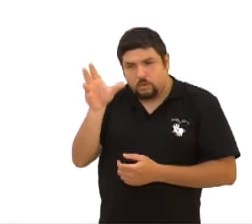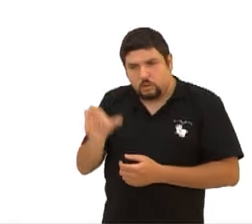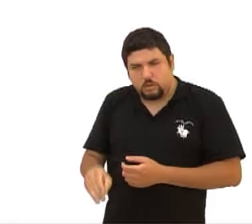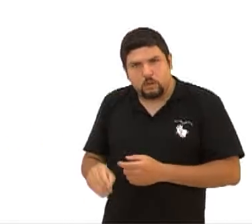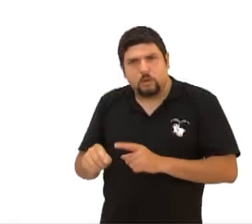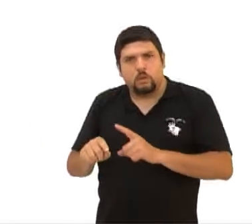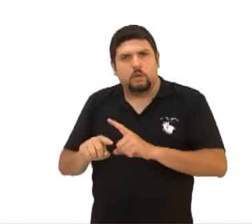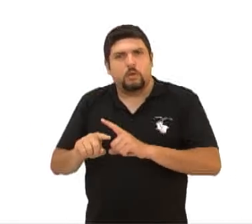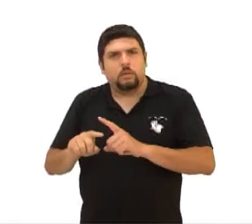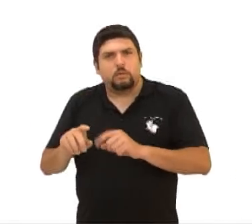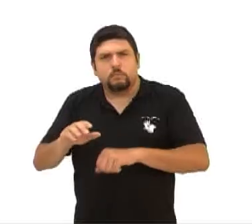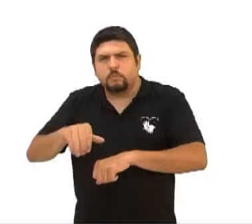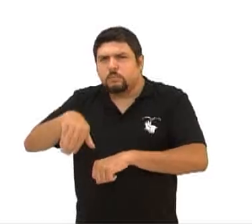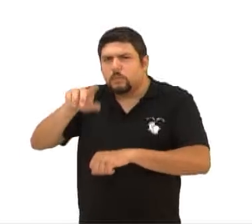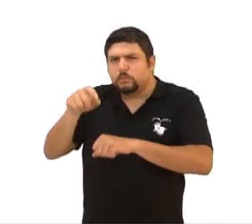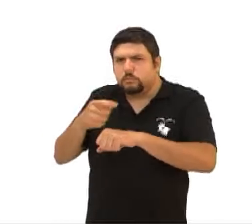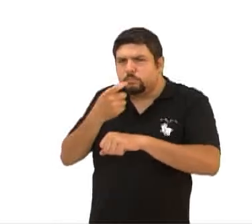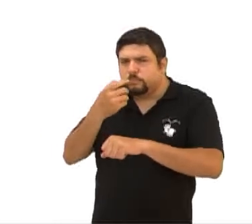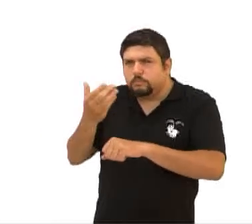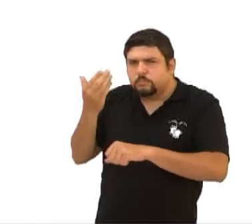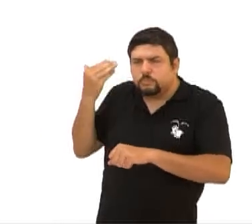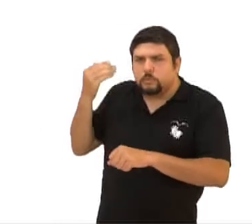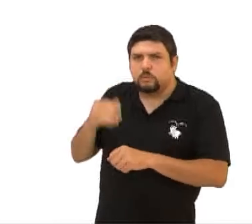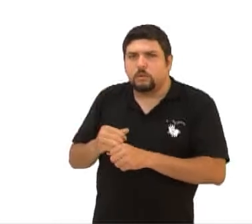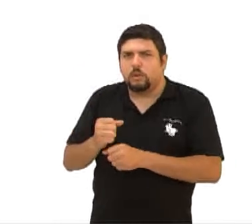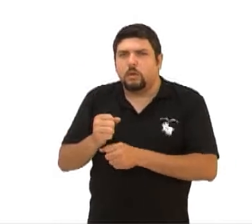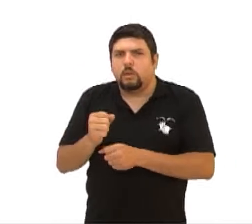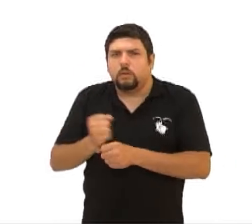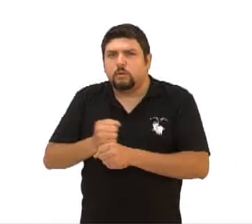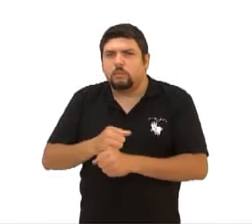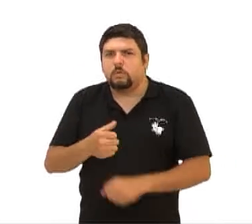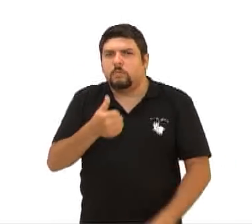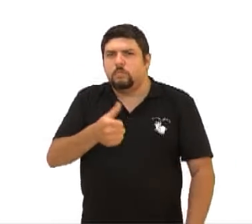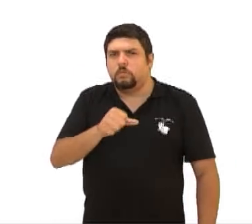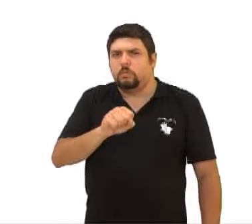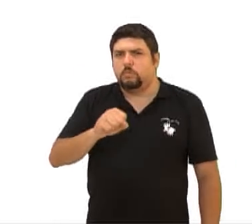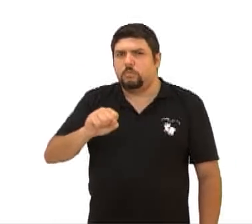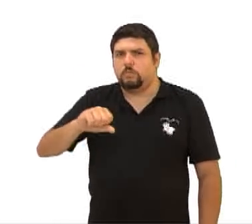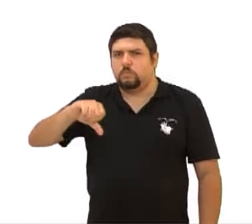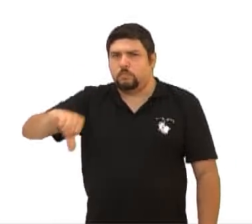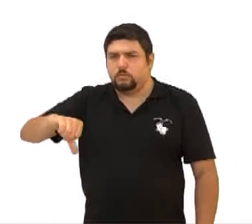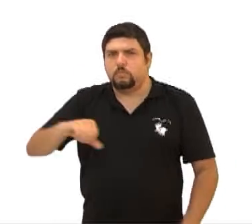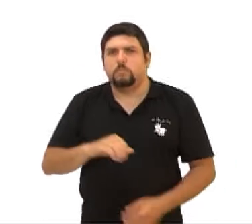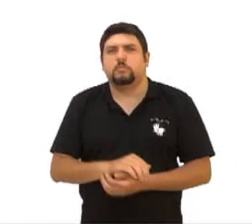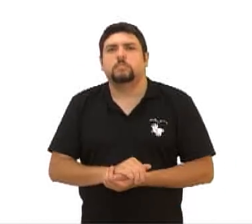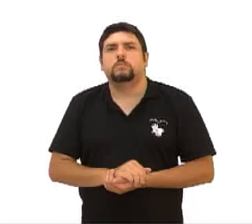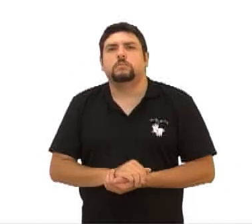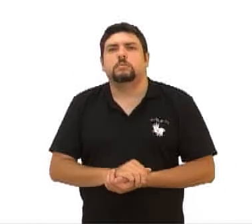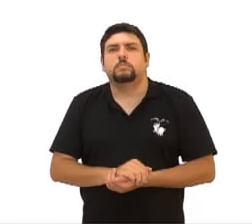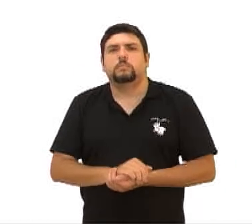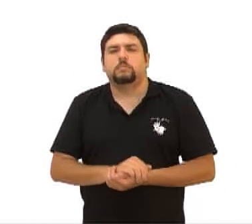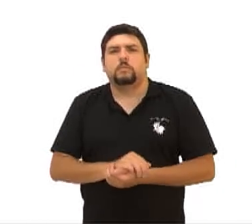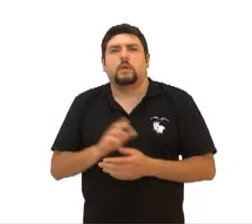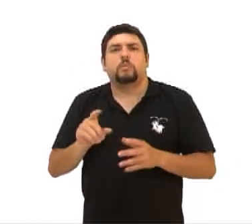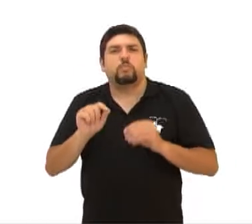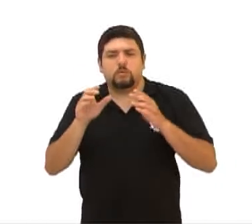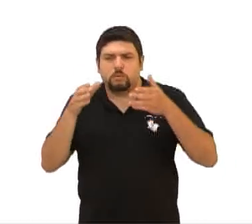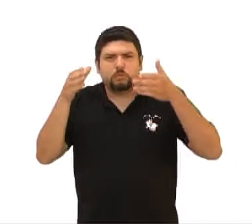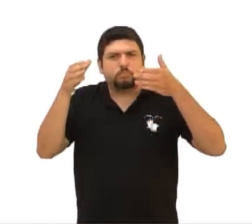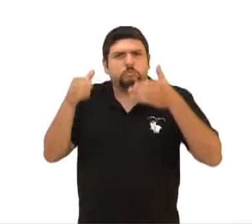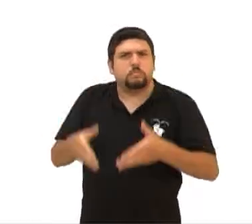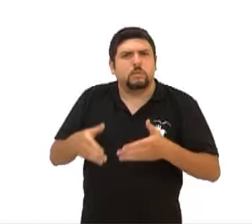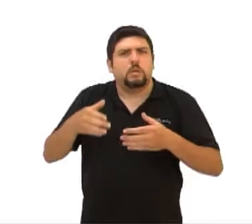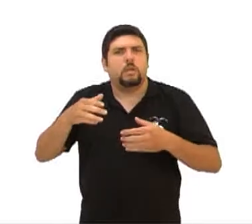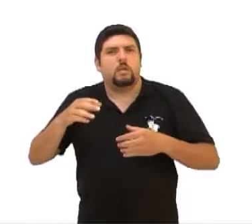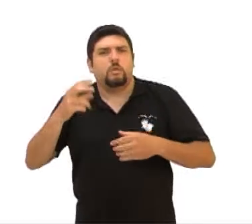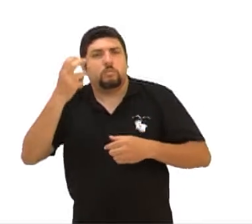fundação em 1889. É o principal e mais desenvolvido centro urbano, né, que a gente já falou, cultural, financeiro. É a